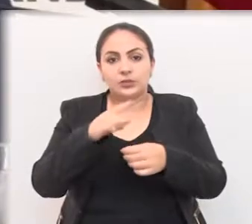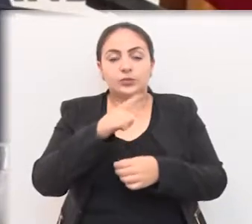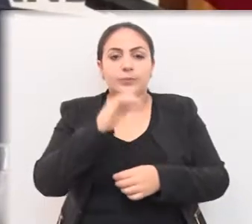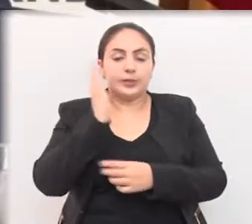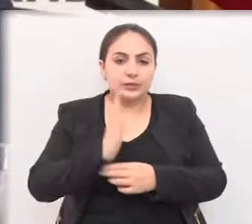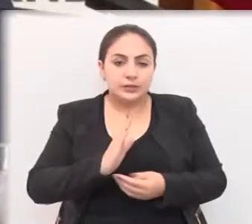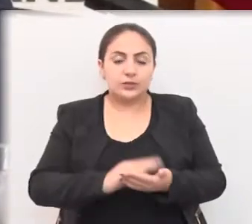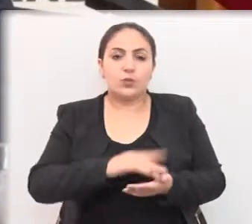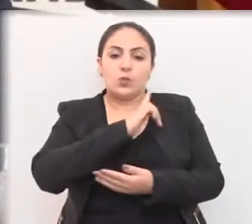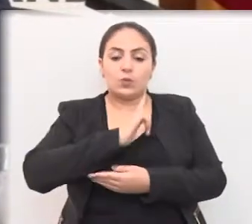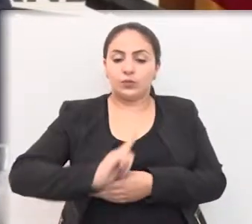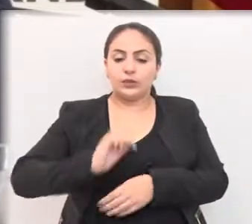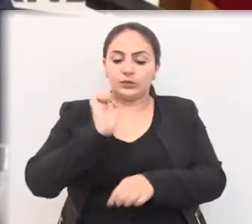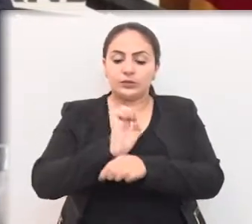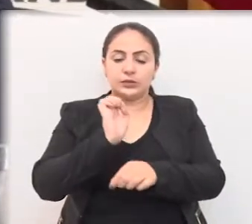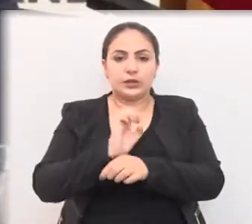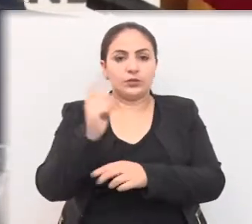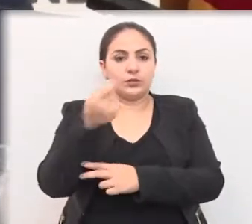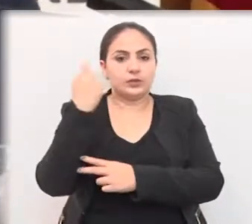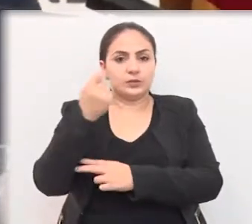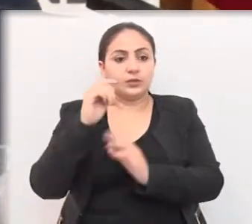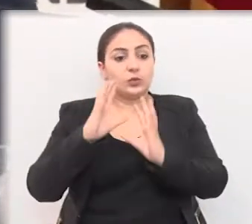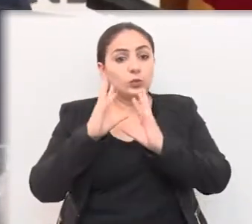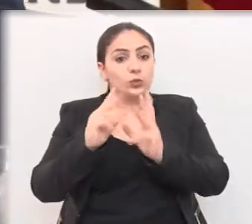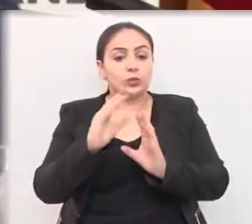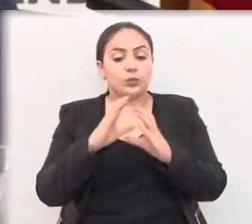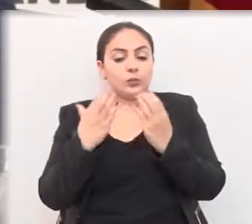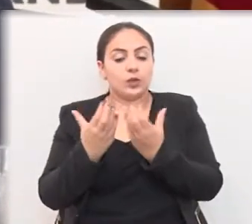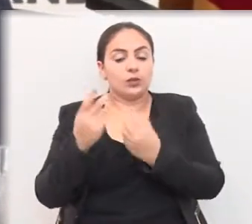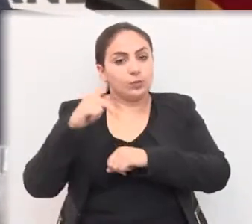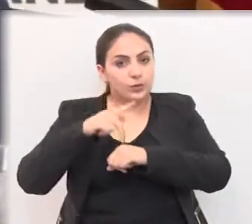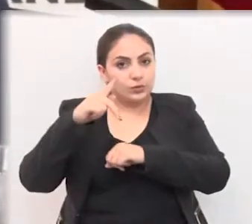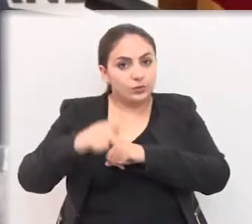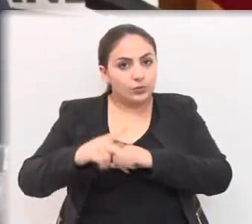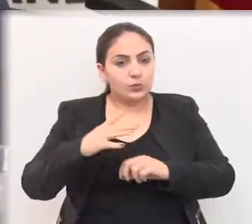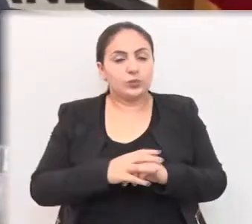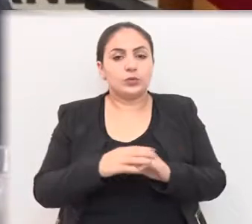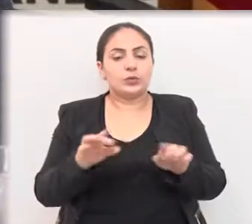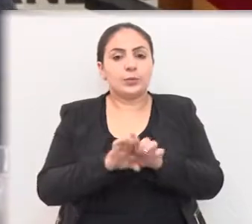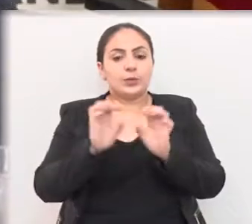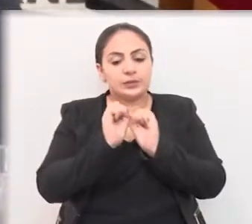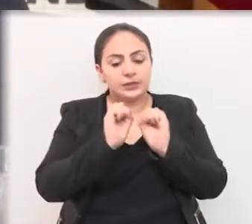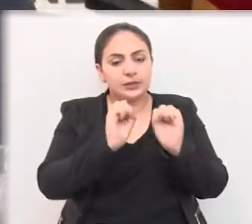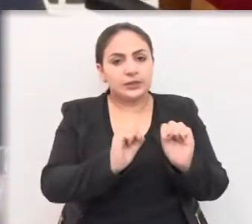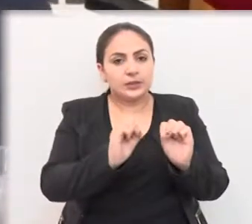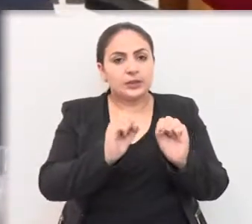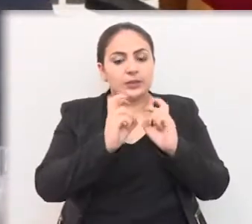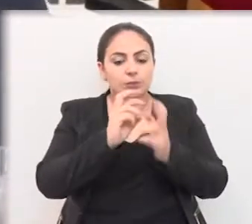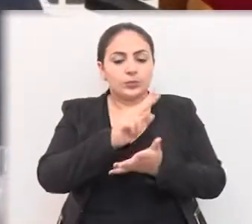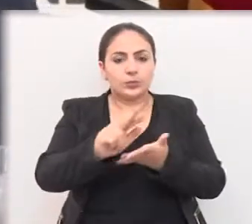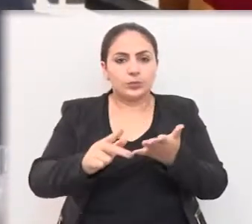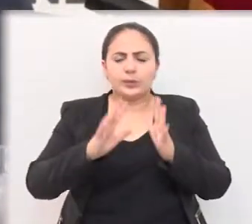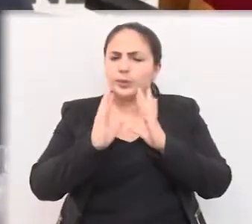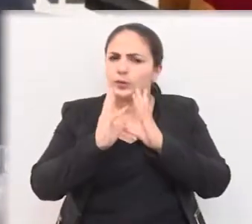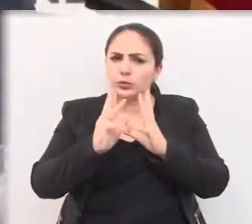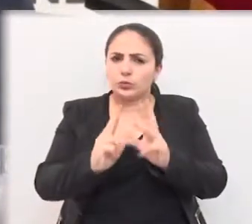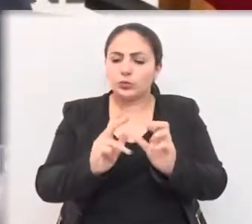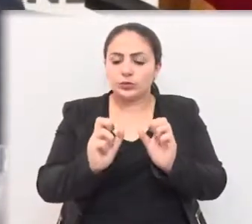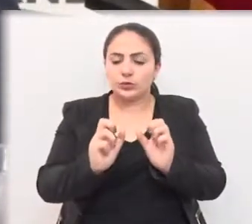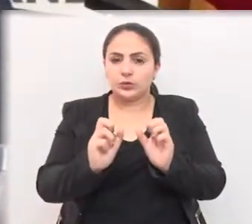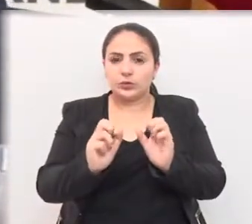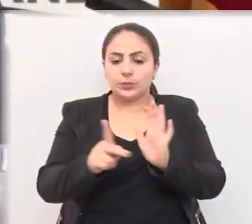para o governo do estado do Rio Grande do Sul, assim como para toda a comunidade de Passo Fundo, para a Secretaria de Transportes,